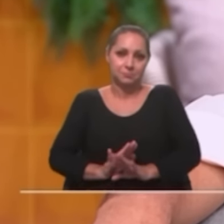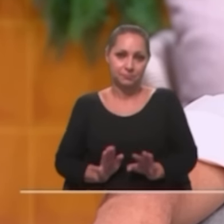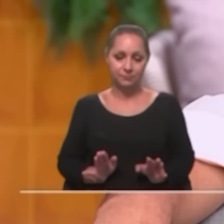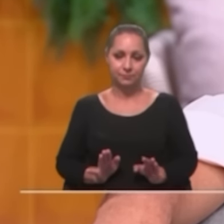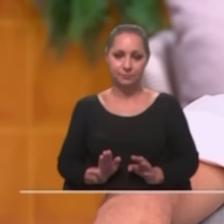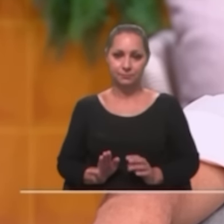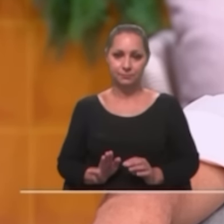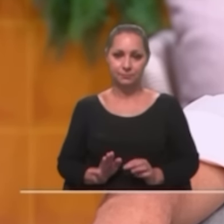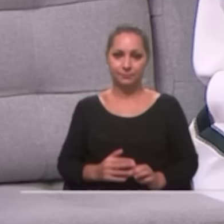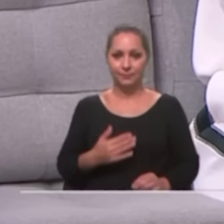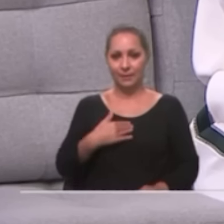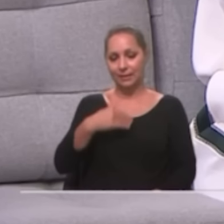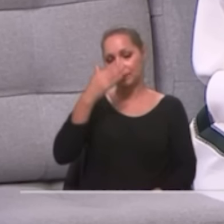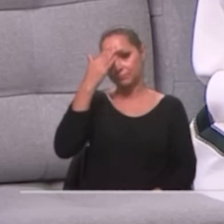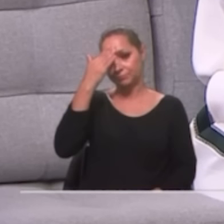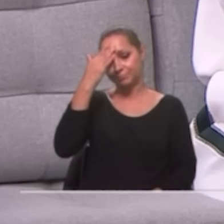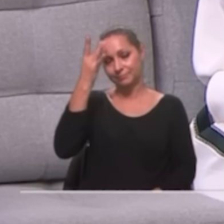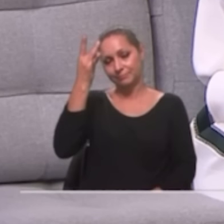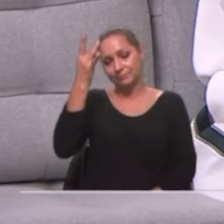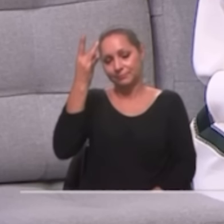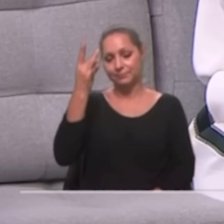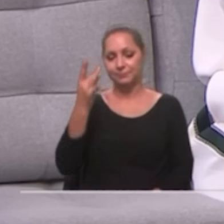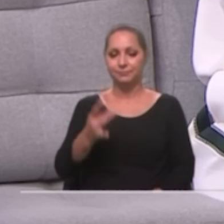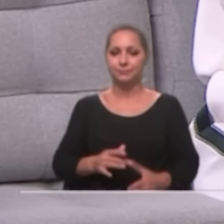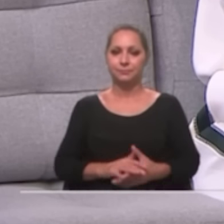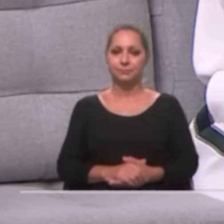São estas memórias, são estes. Quem conviveu,